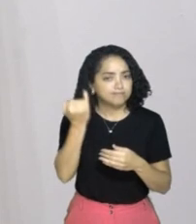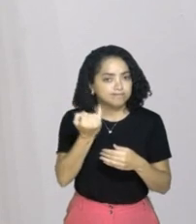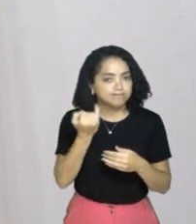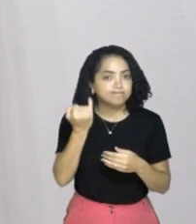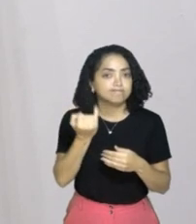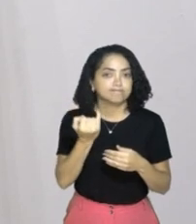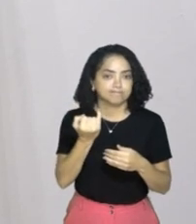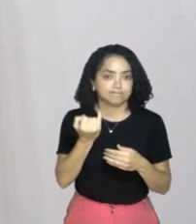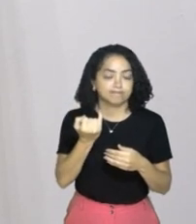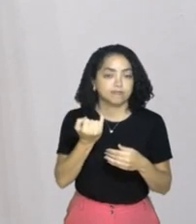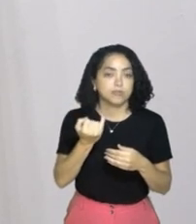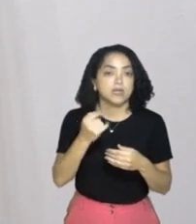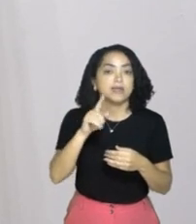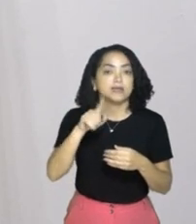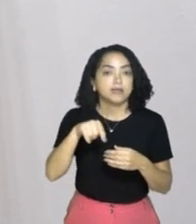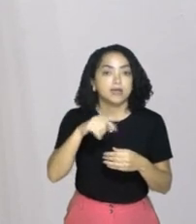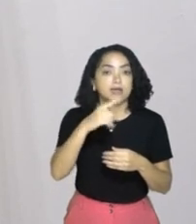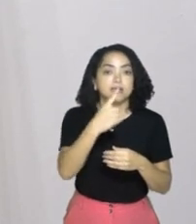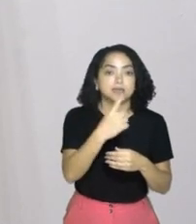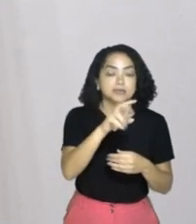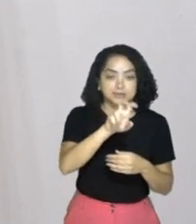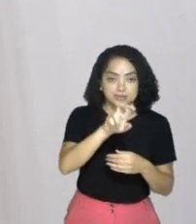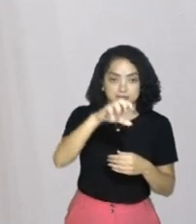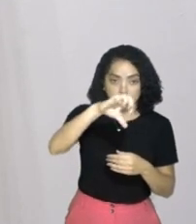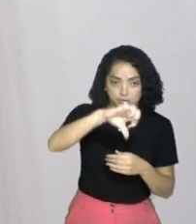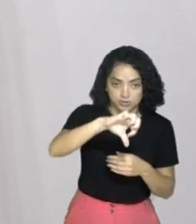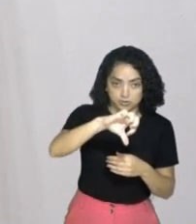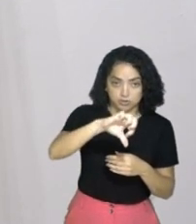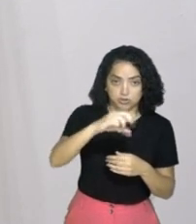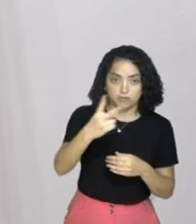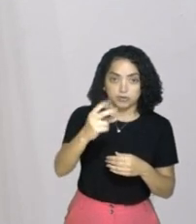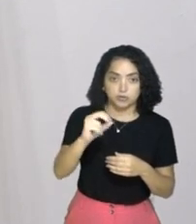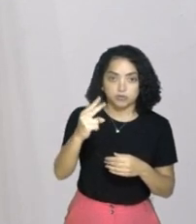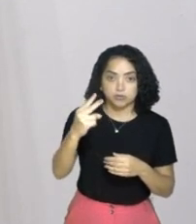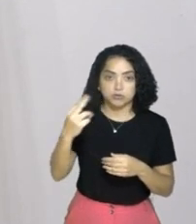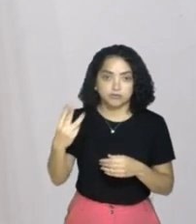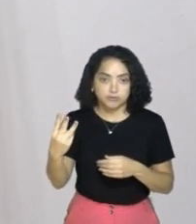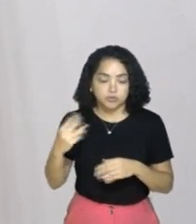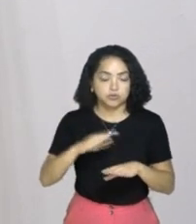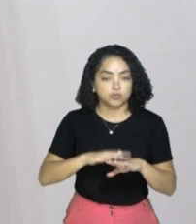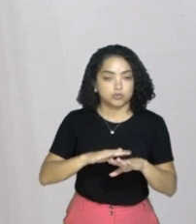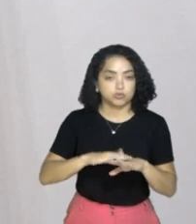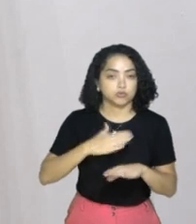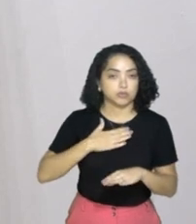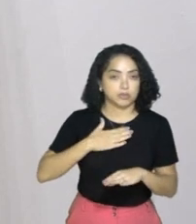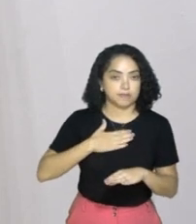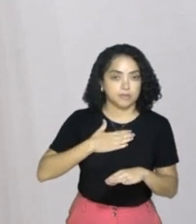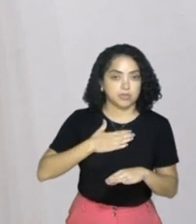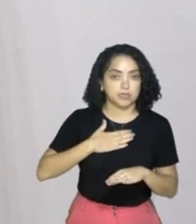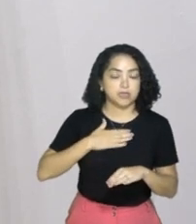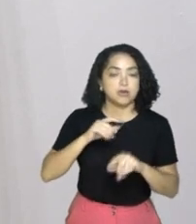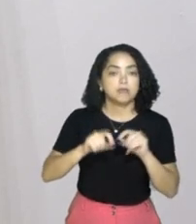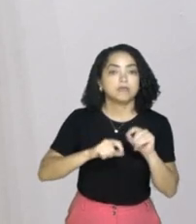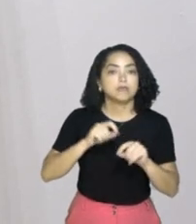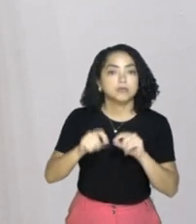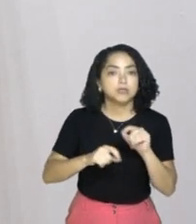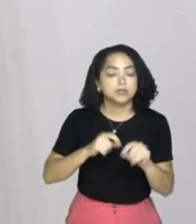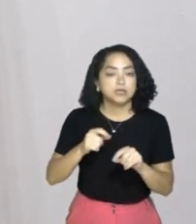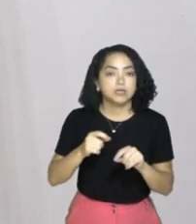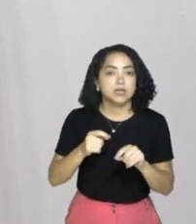trata-se do projeto de lei 59 2023 que a autoria desse Deputado que dispõe sobre a implementação